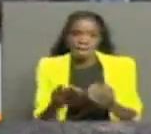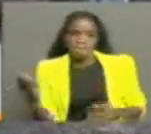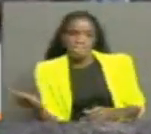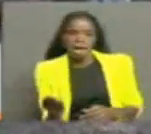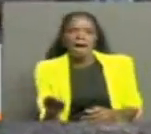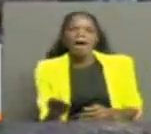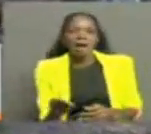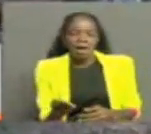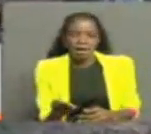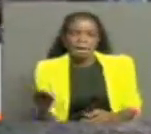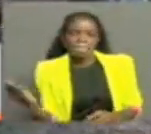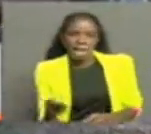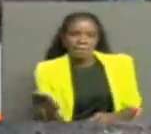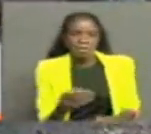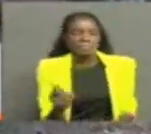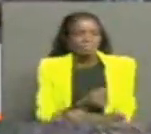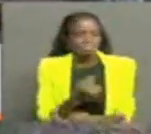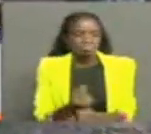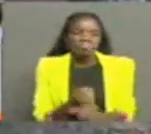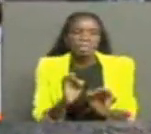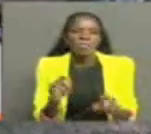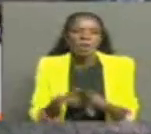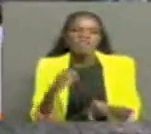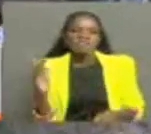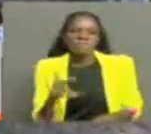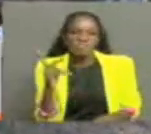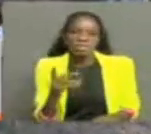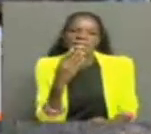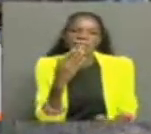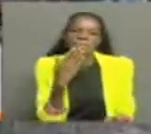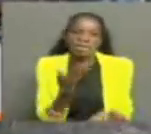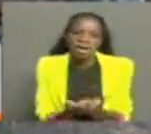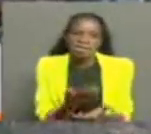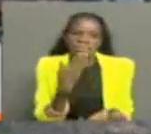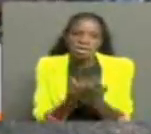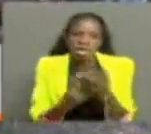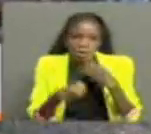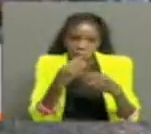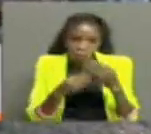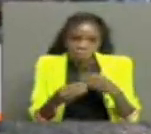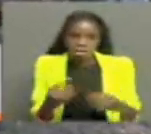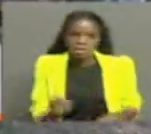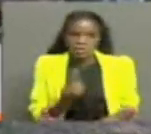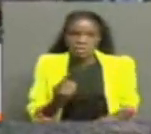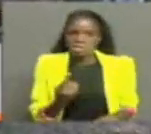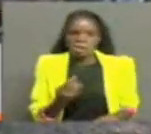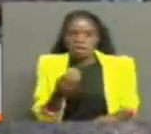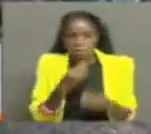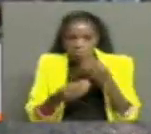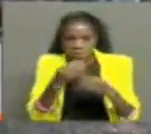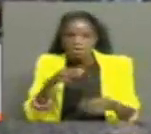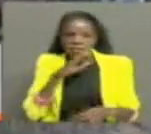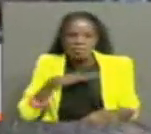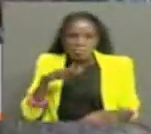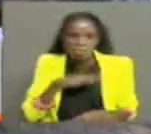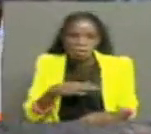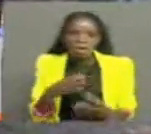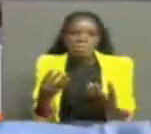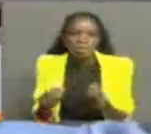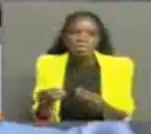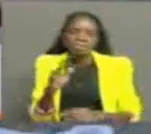Pessoal, se tem lugar, vai trabalhar ali, vai meter comida, pessoal vai comer. Não é sozinho que vai comer, é muita gente que come essa comida que